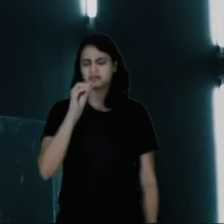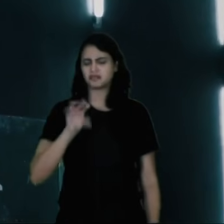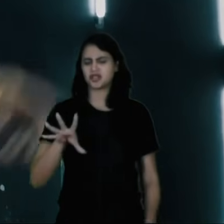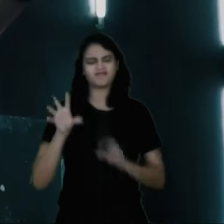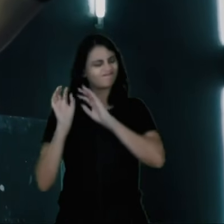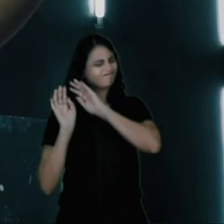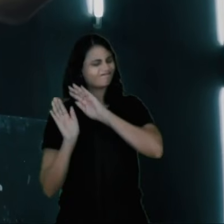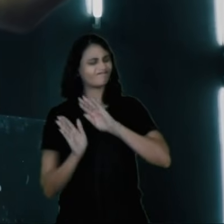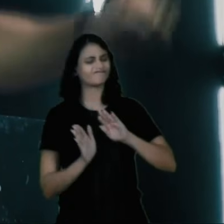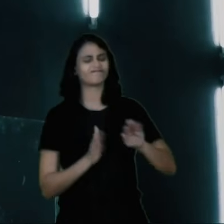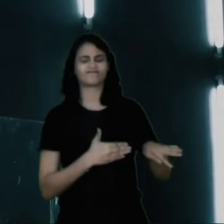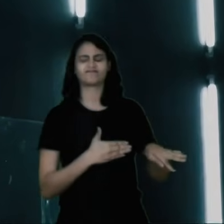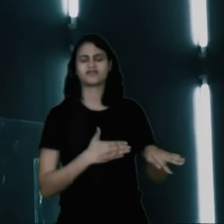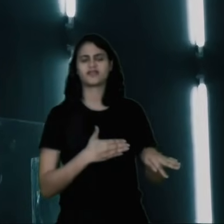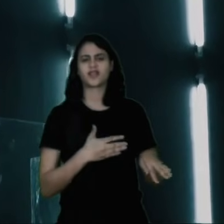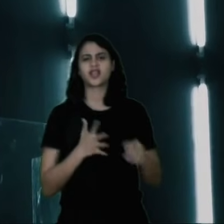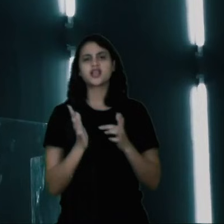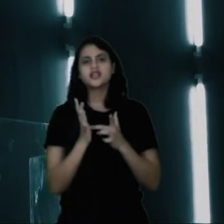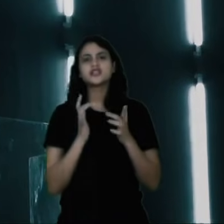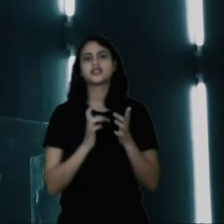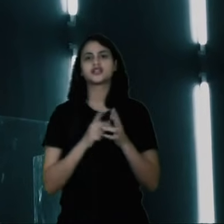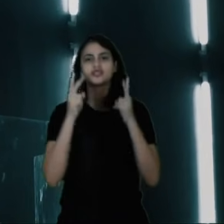Jesus ouviu o clamor pela salvação.